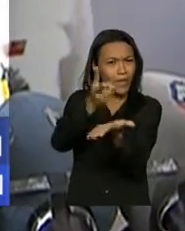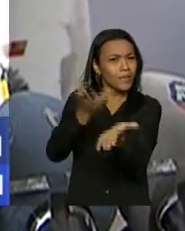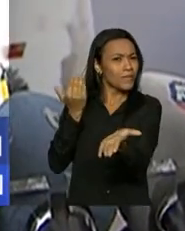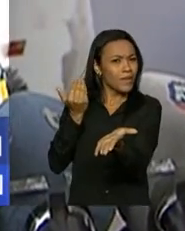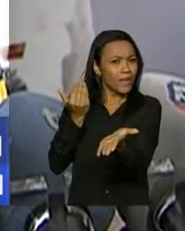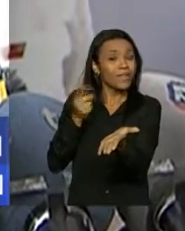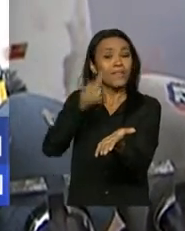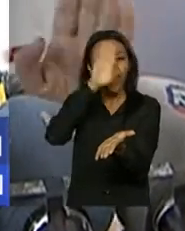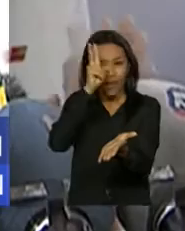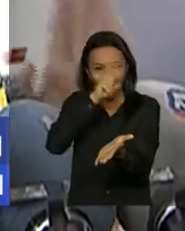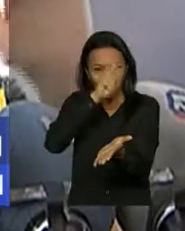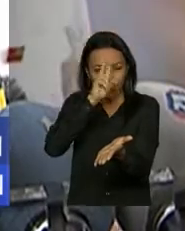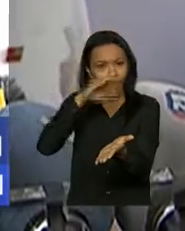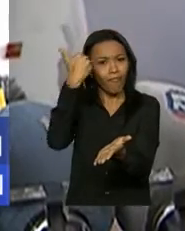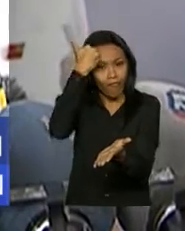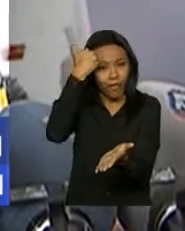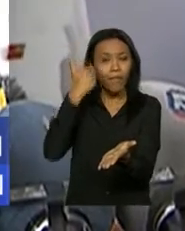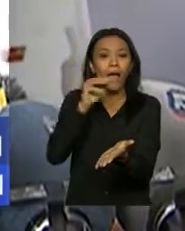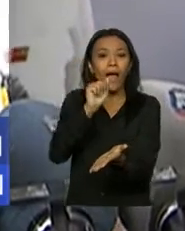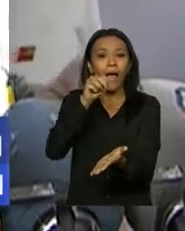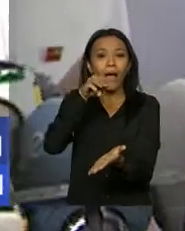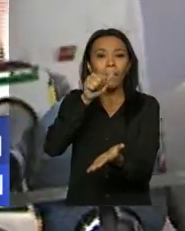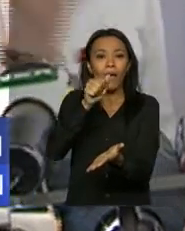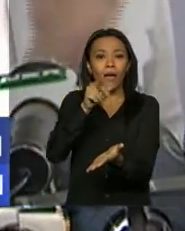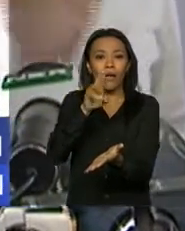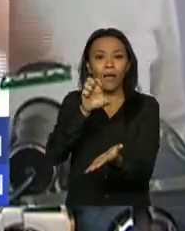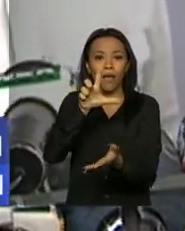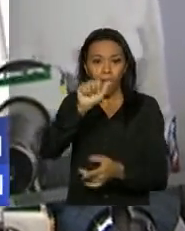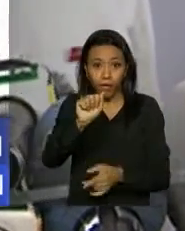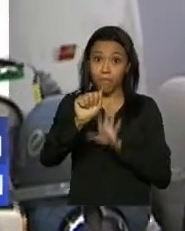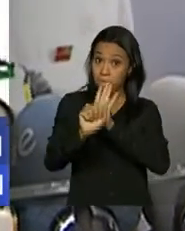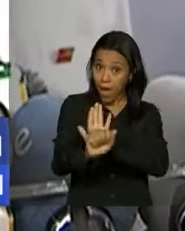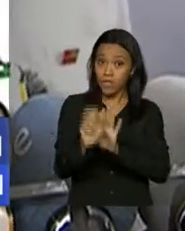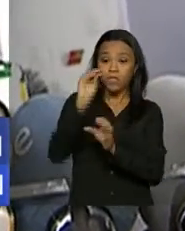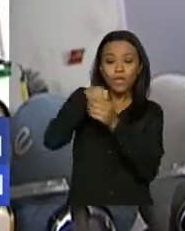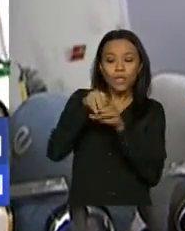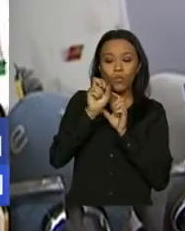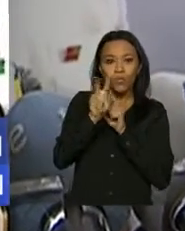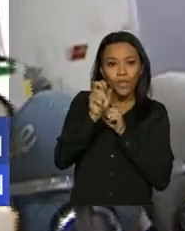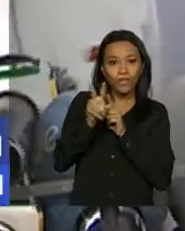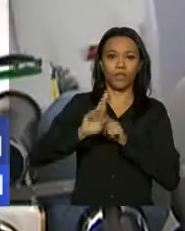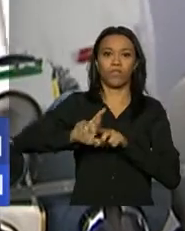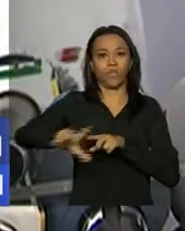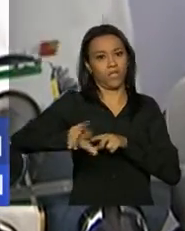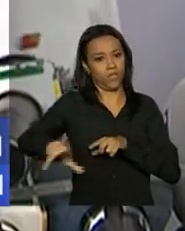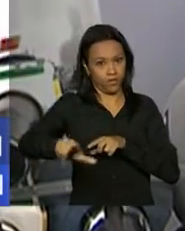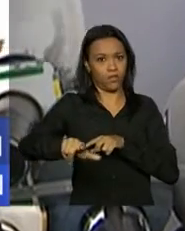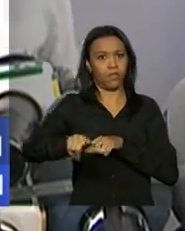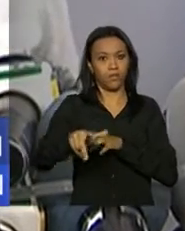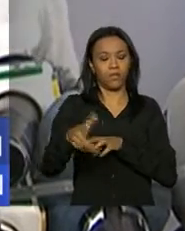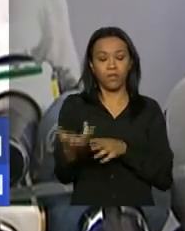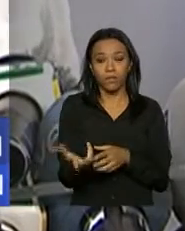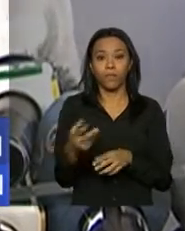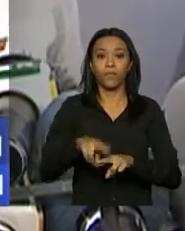transmitia a febre amarela. É igual, ele é o mesmo mosquito, só que o vírus é diferente. Então, nós temos